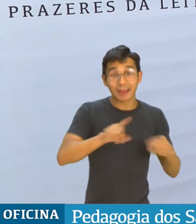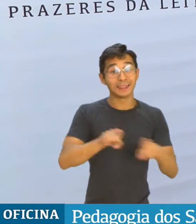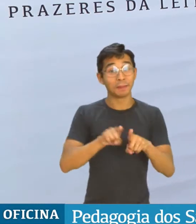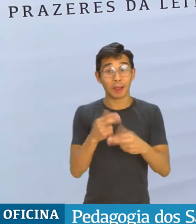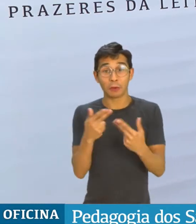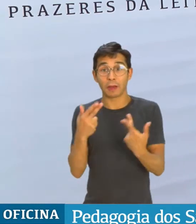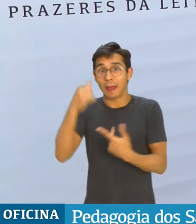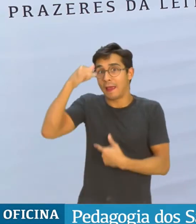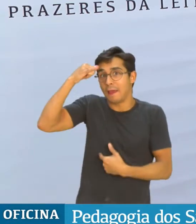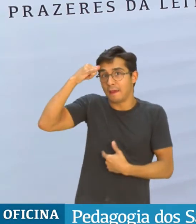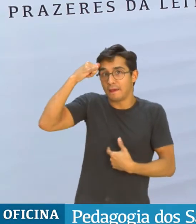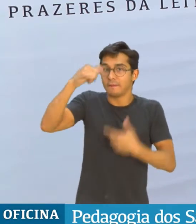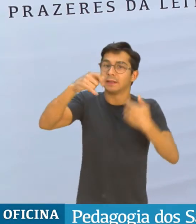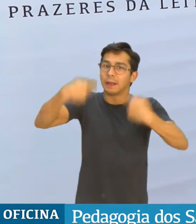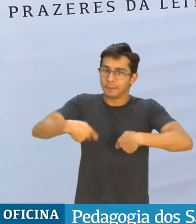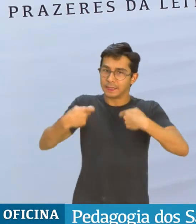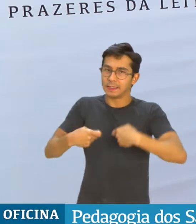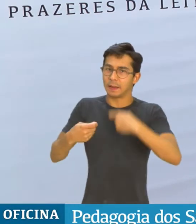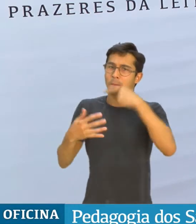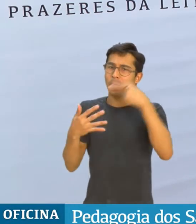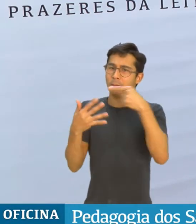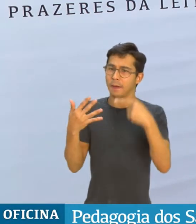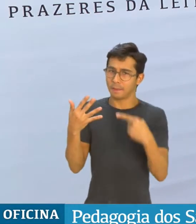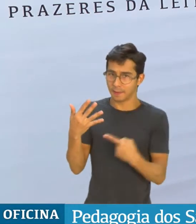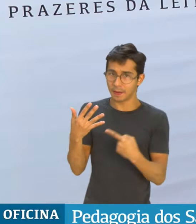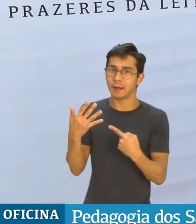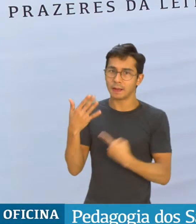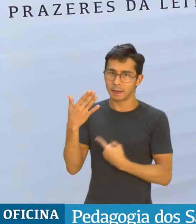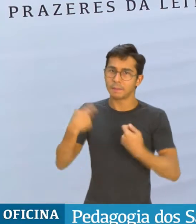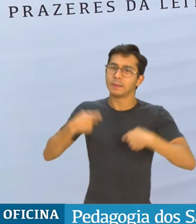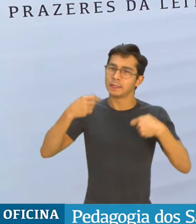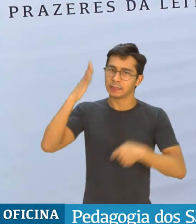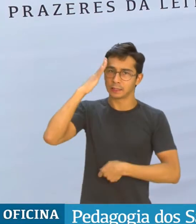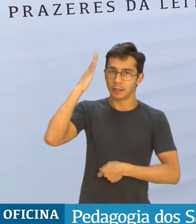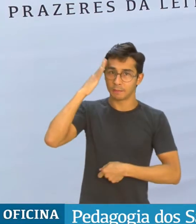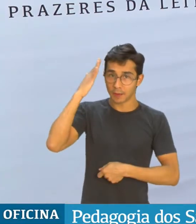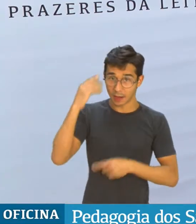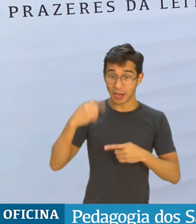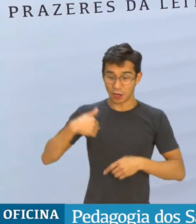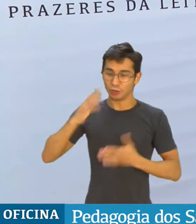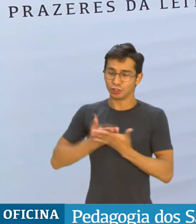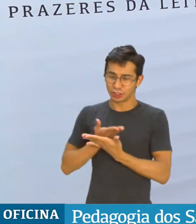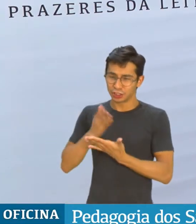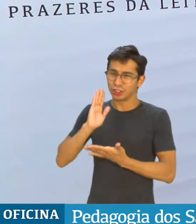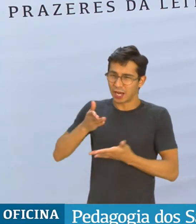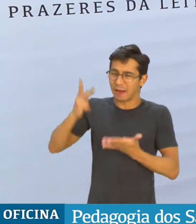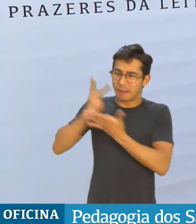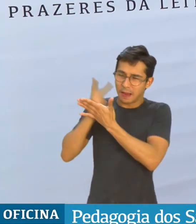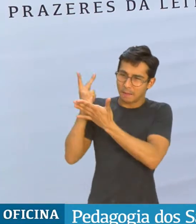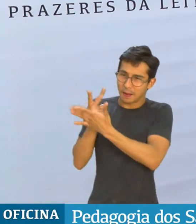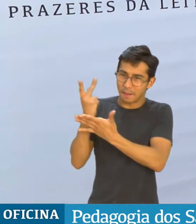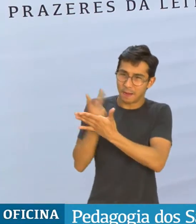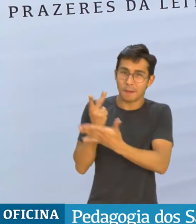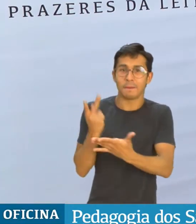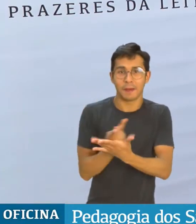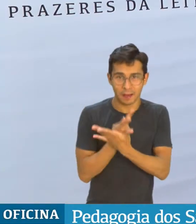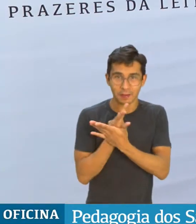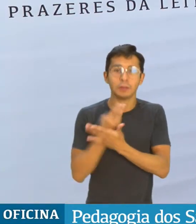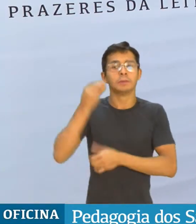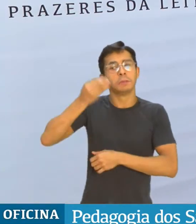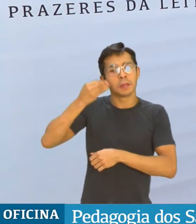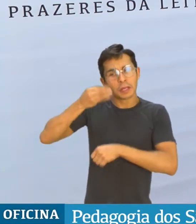coisas a serem evitadas, né? A ideia é de ajudar a replicar o que eu já fiz de errado para você não ter que fazer também.